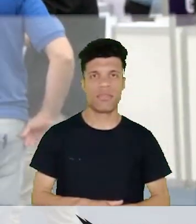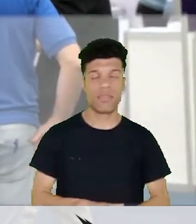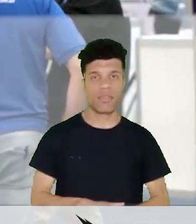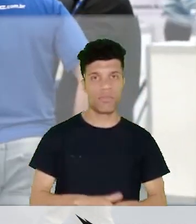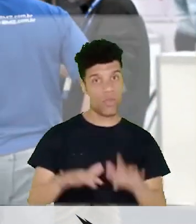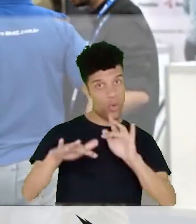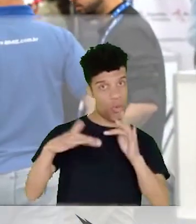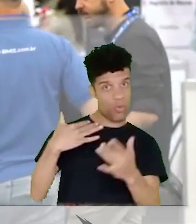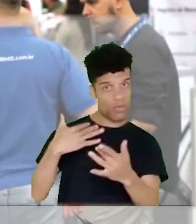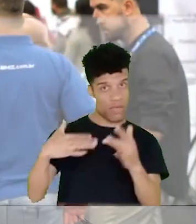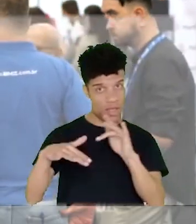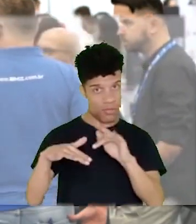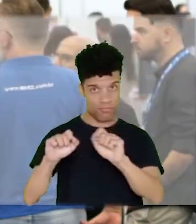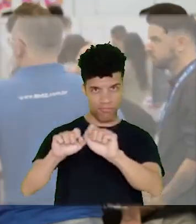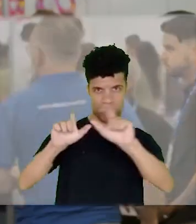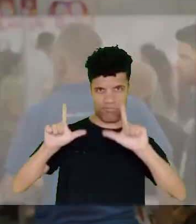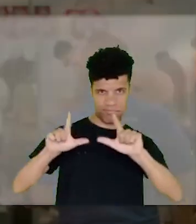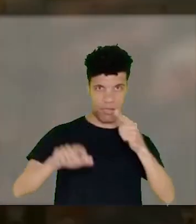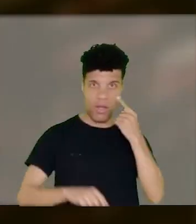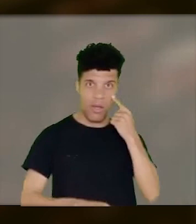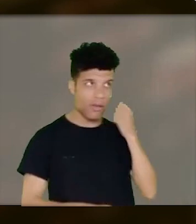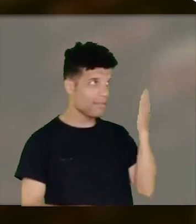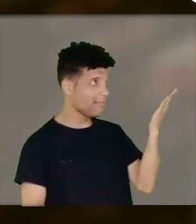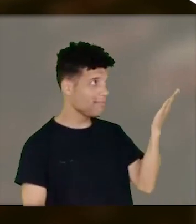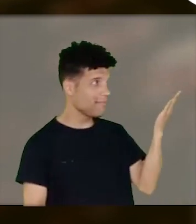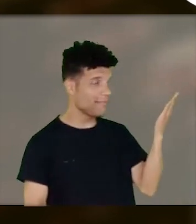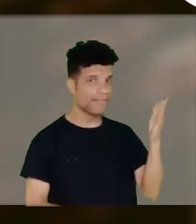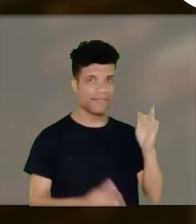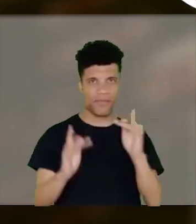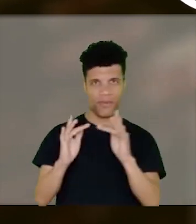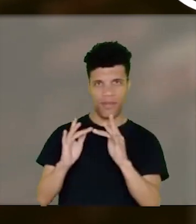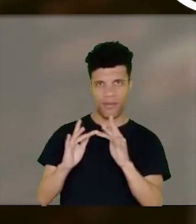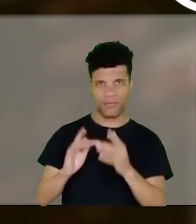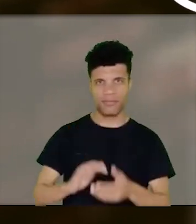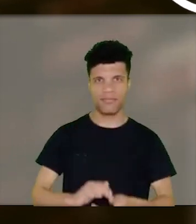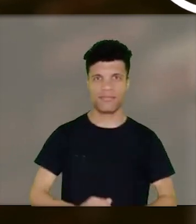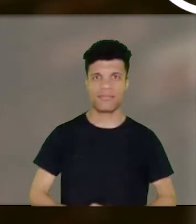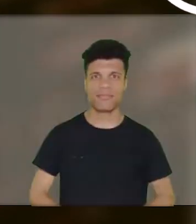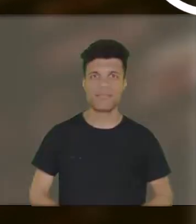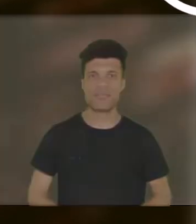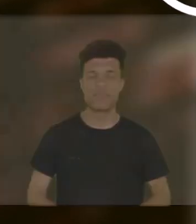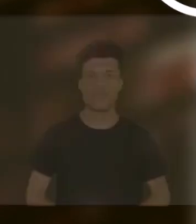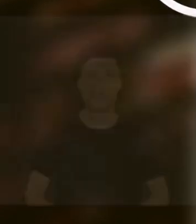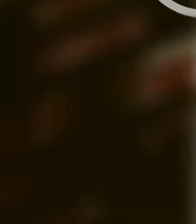Visite nas redes sociais e entre em contato conosco.